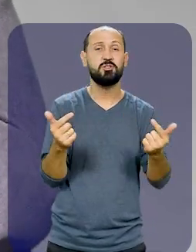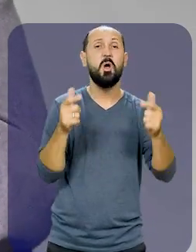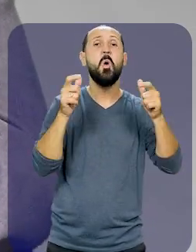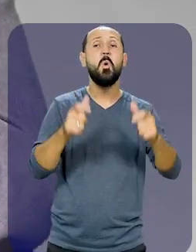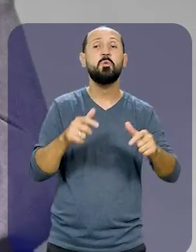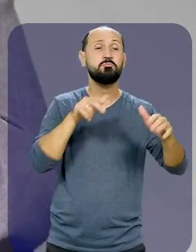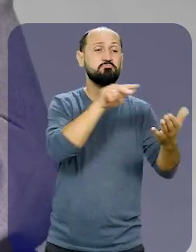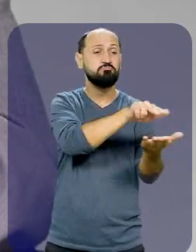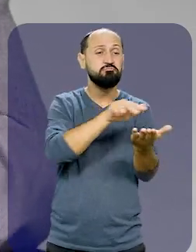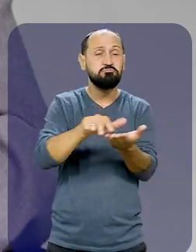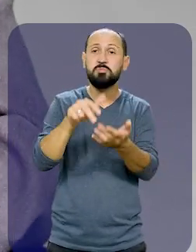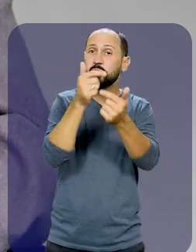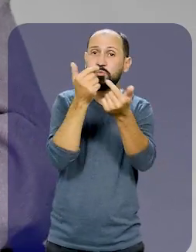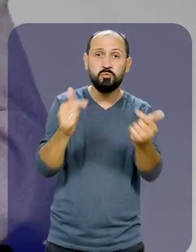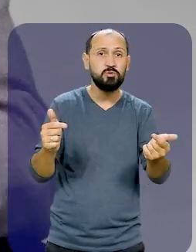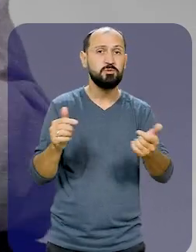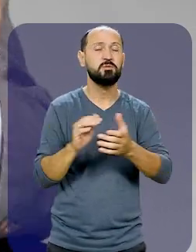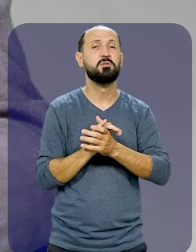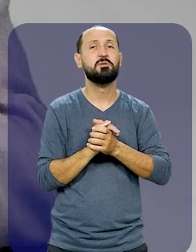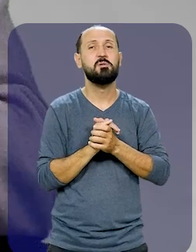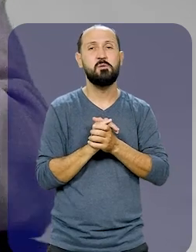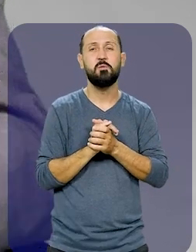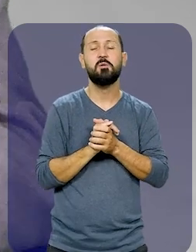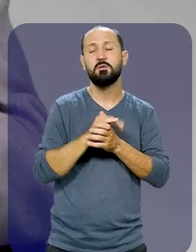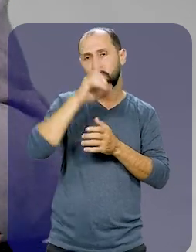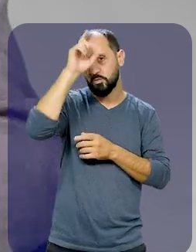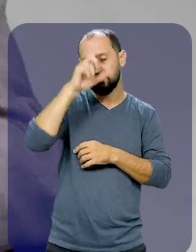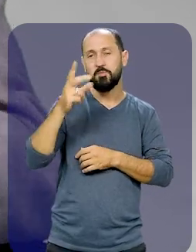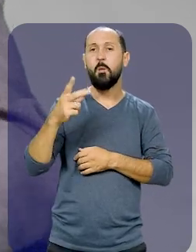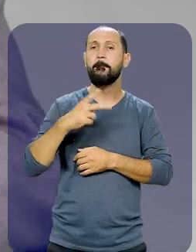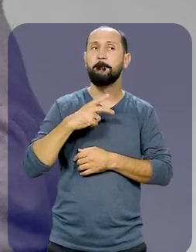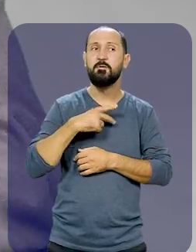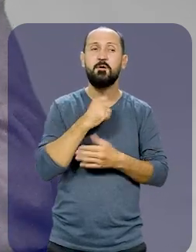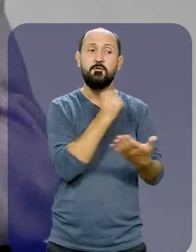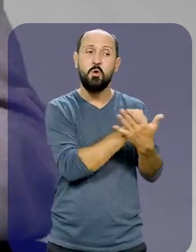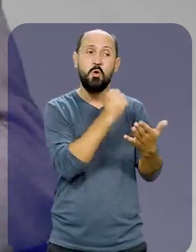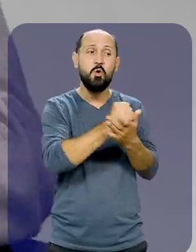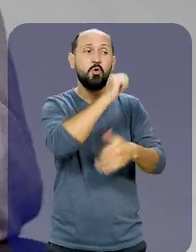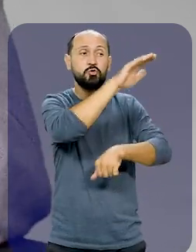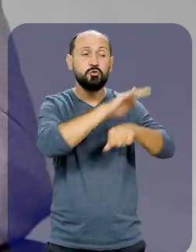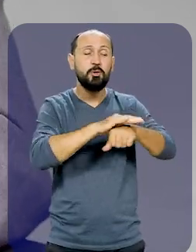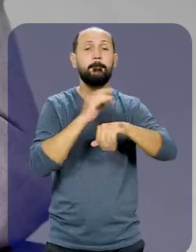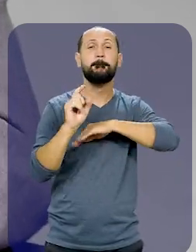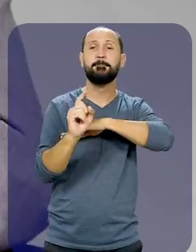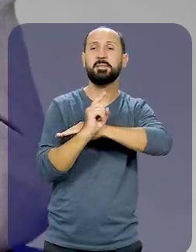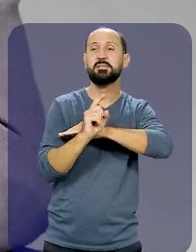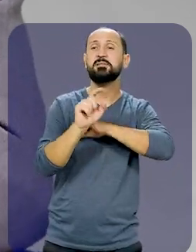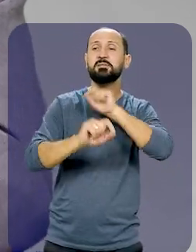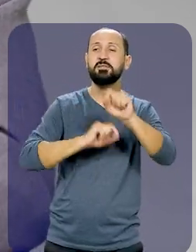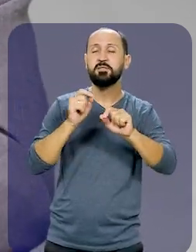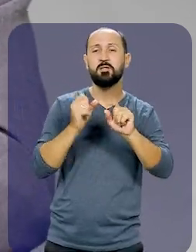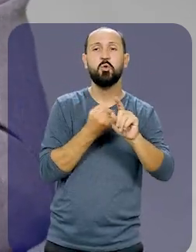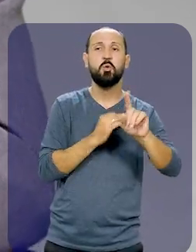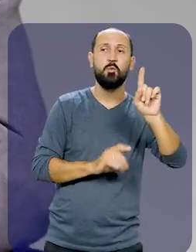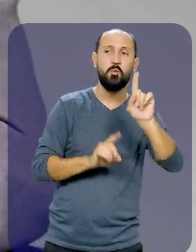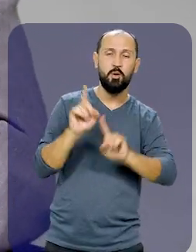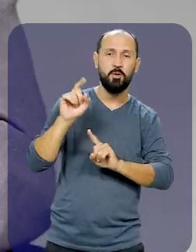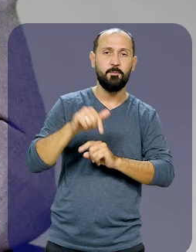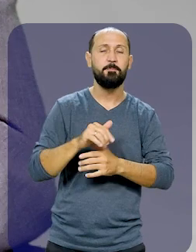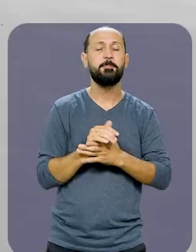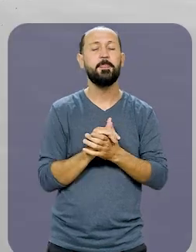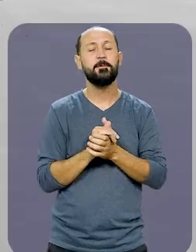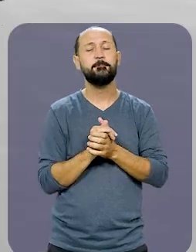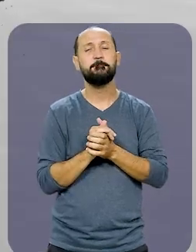porque não tinham onde pôr as crianças. Então, até os hospitais privados foram contratados para atender a demanda, que foi muito alta esse